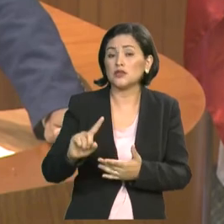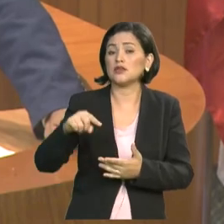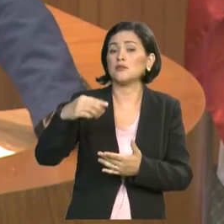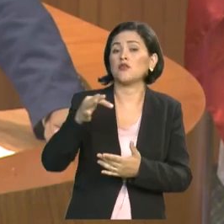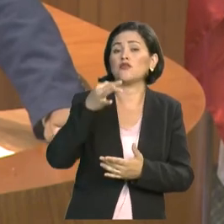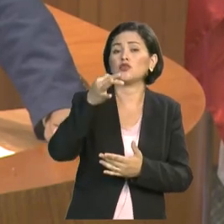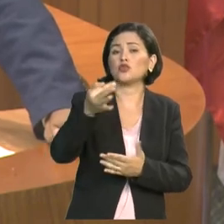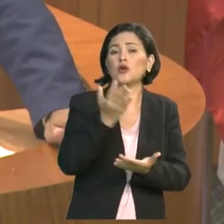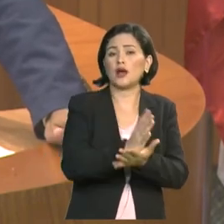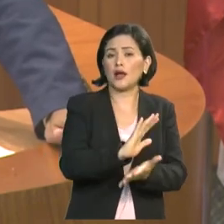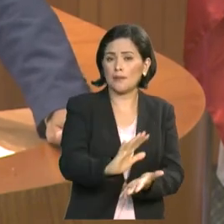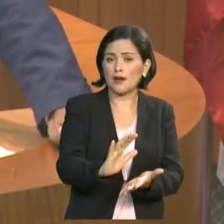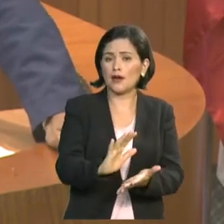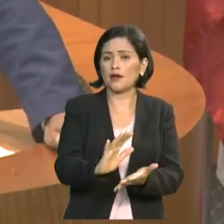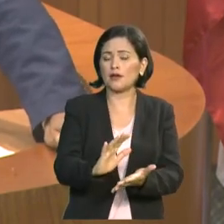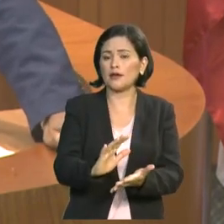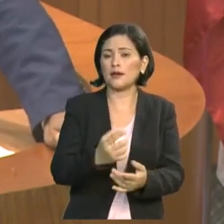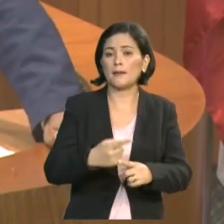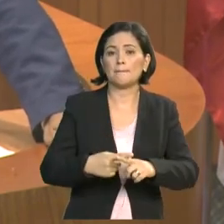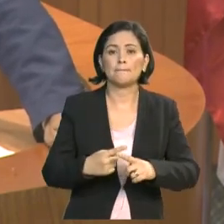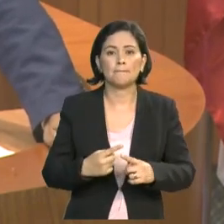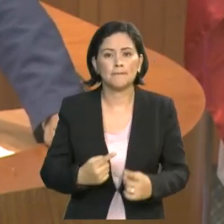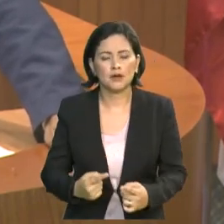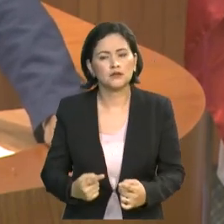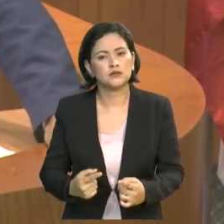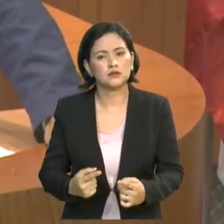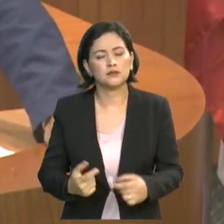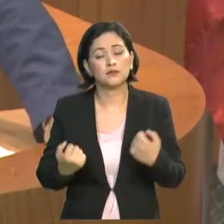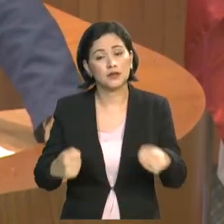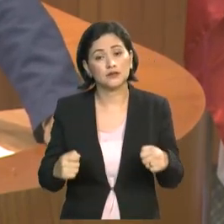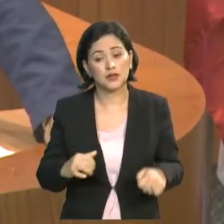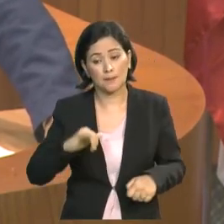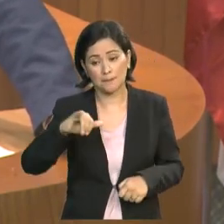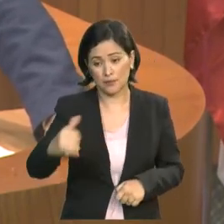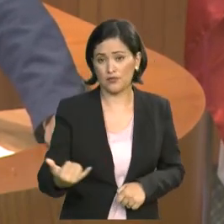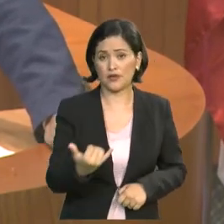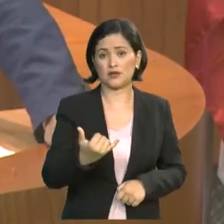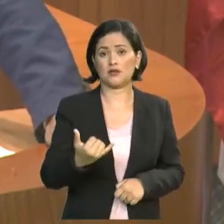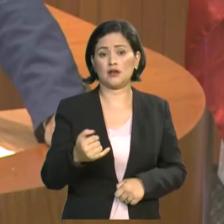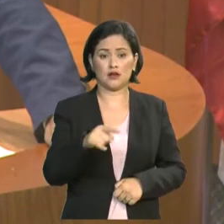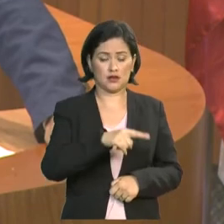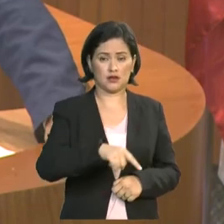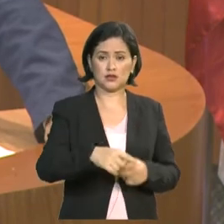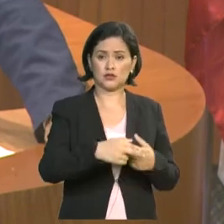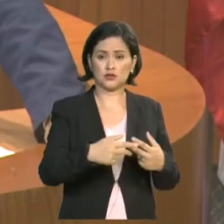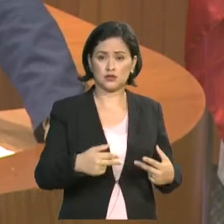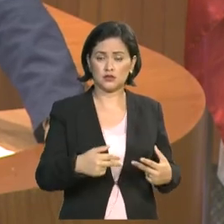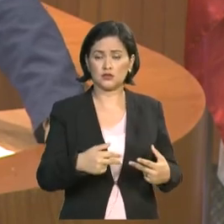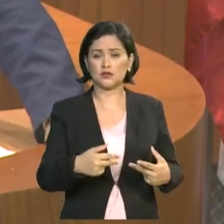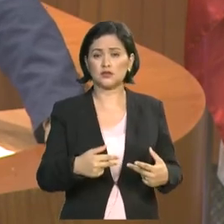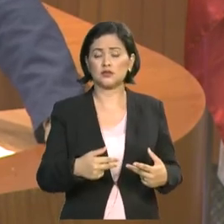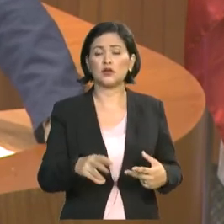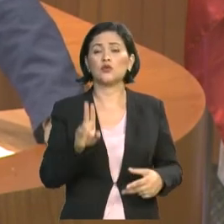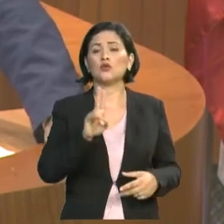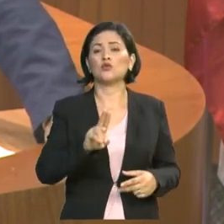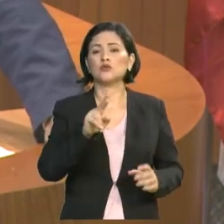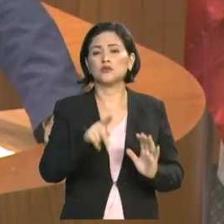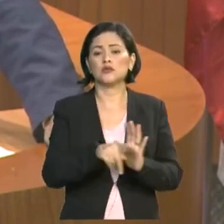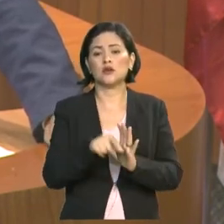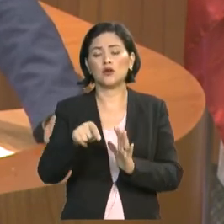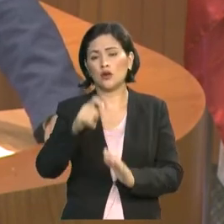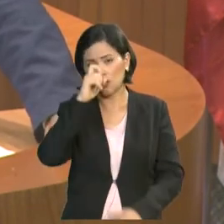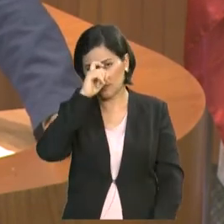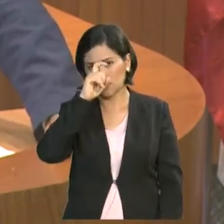Covid. Nós precisamos, sim, equipar os hospitais que tratam o tratamento do câncer, que tratam o tratamento de